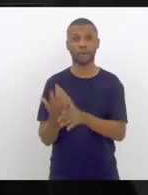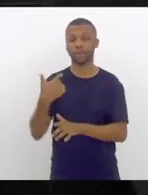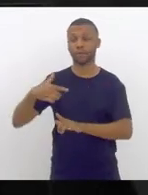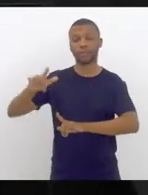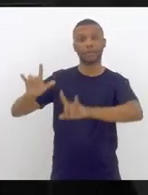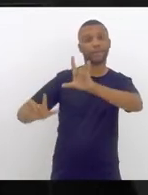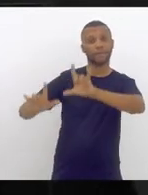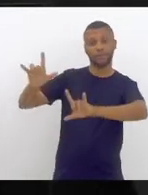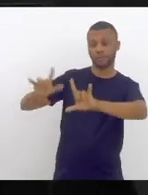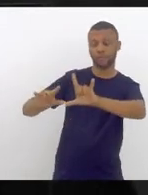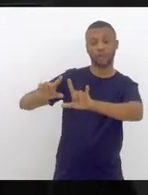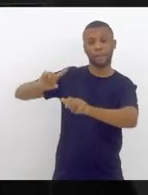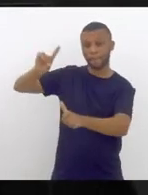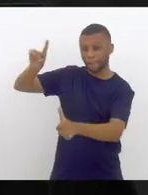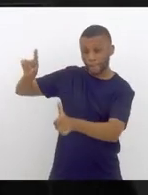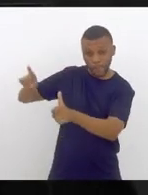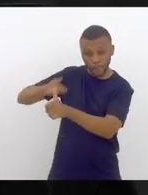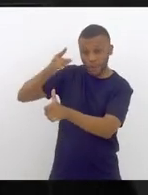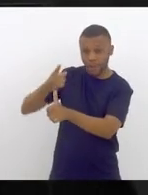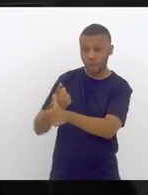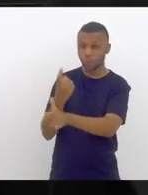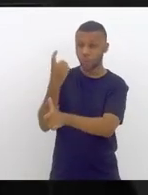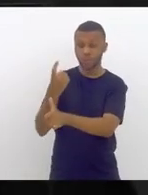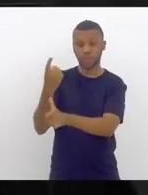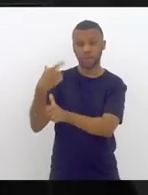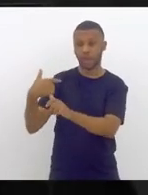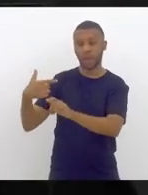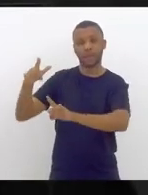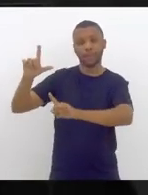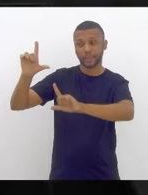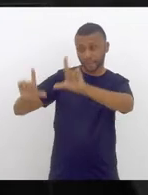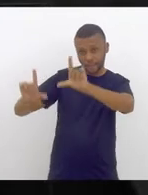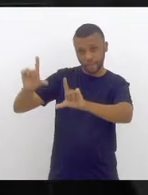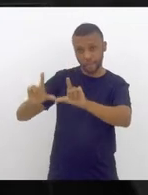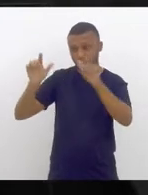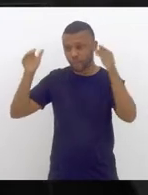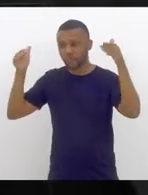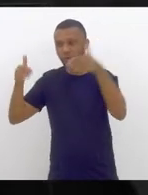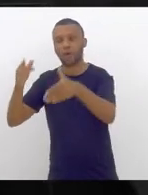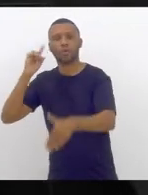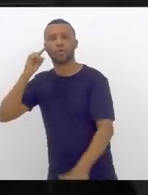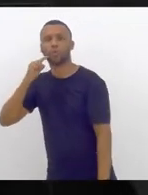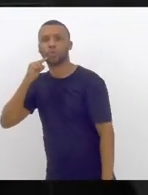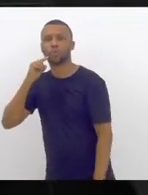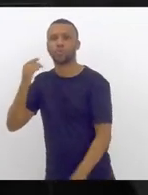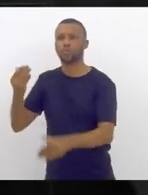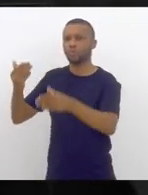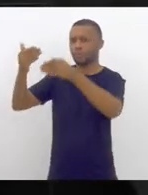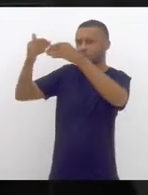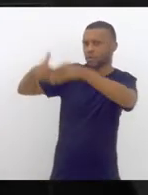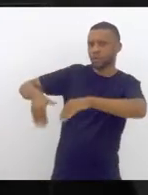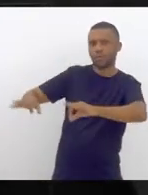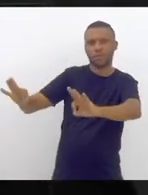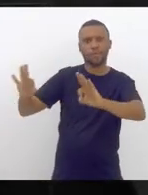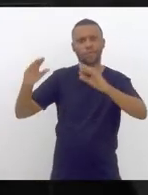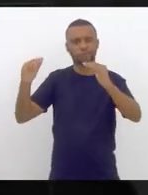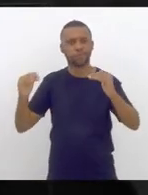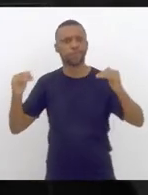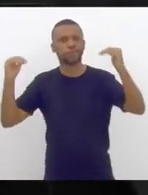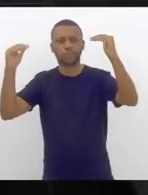primeira e única emissora de tv totalmente acessível para surdos o concurso público de grande porte para